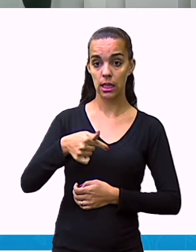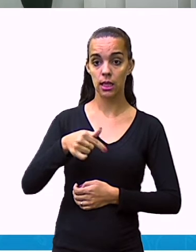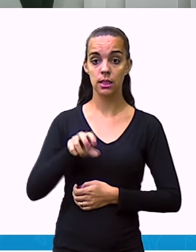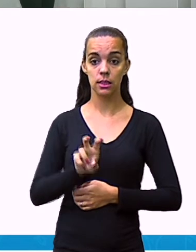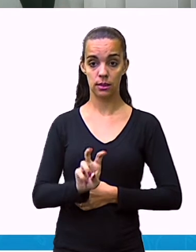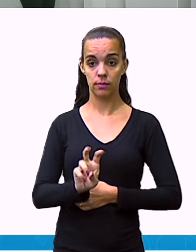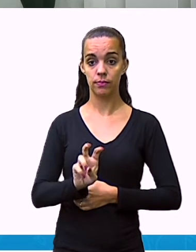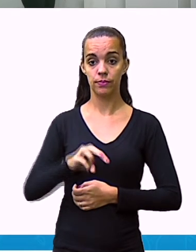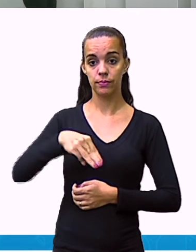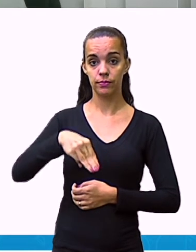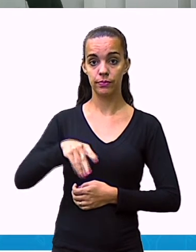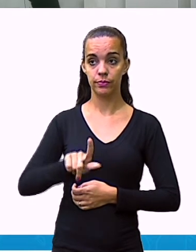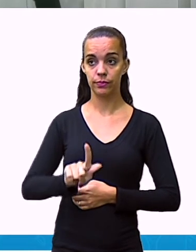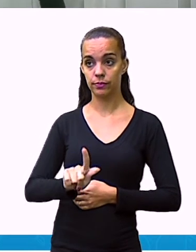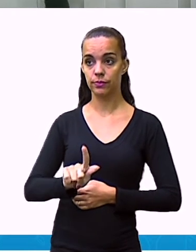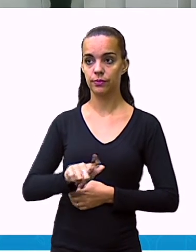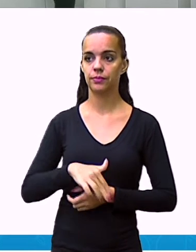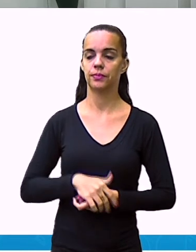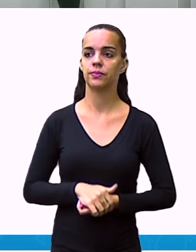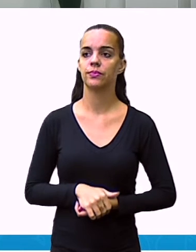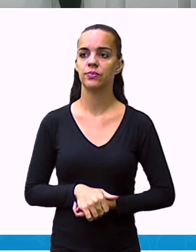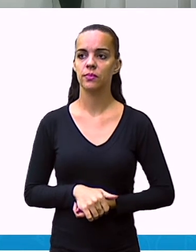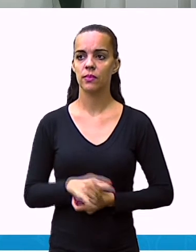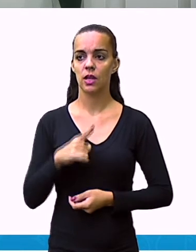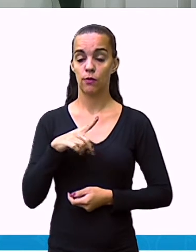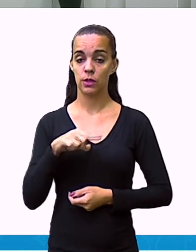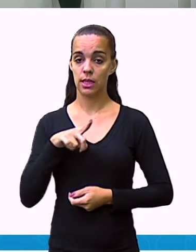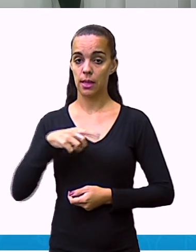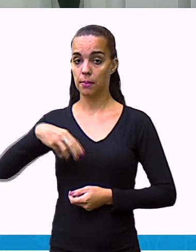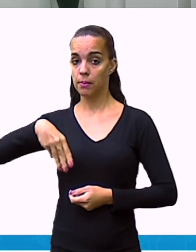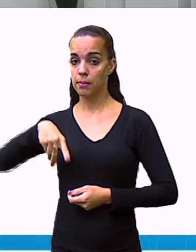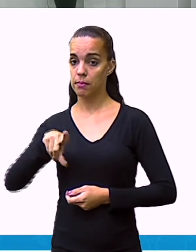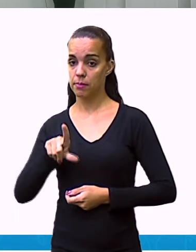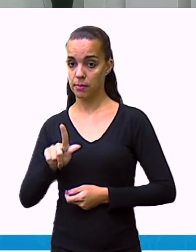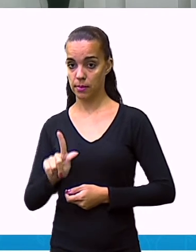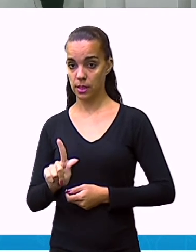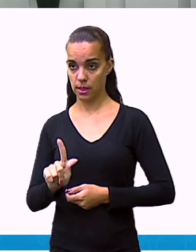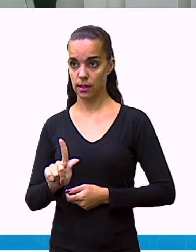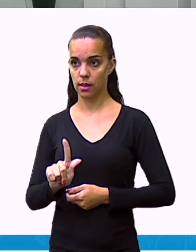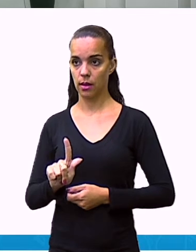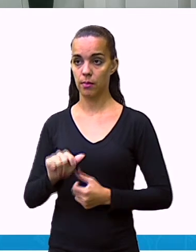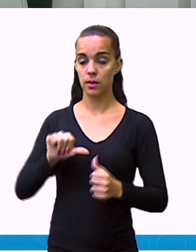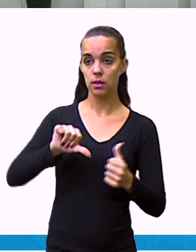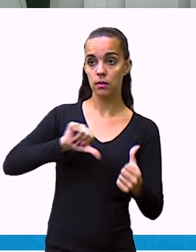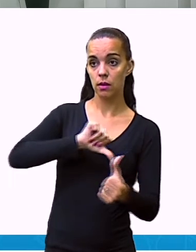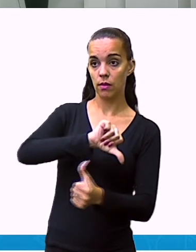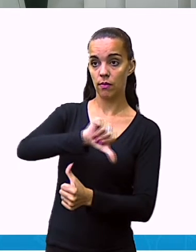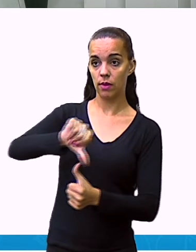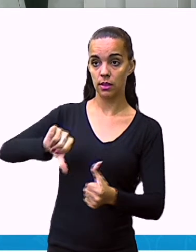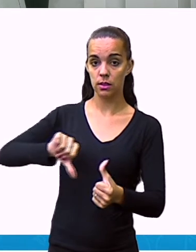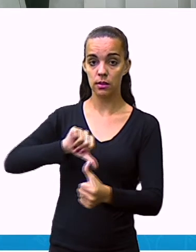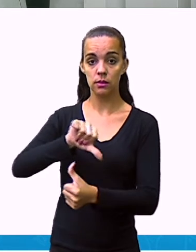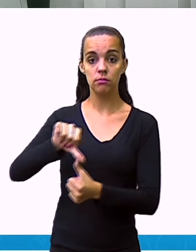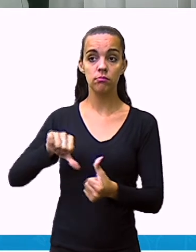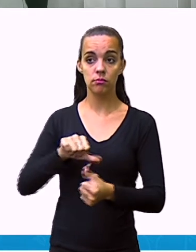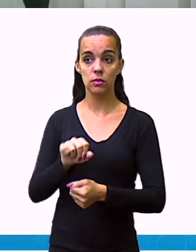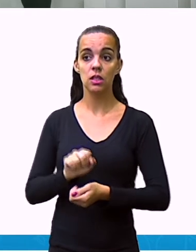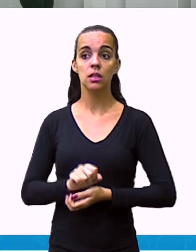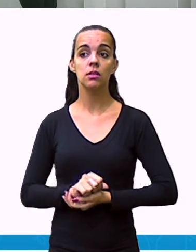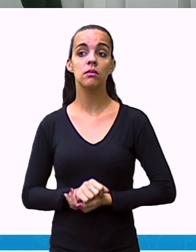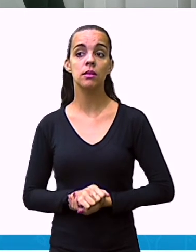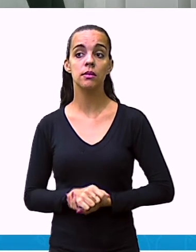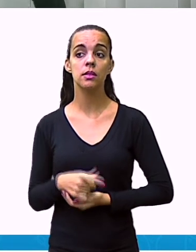então agora Observe eu estou vindo de miligramas ó 75mg